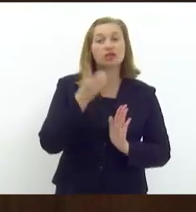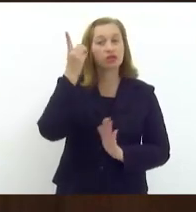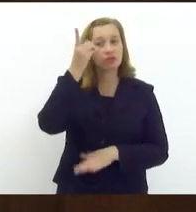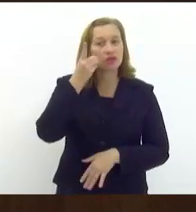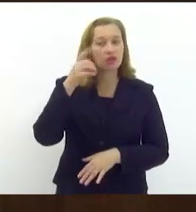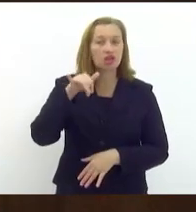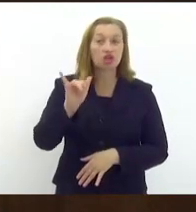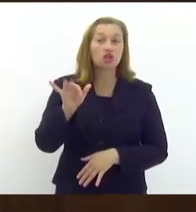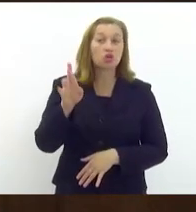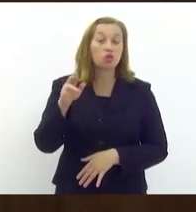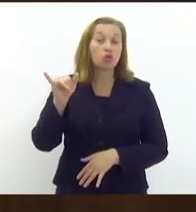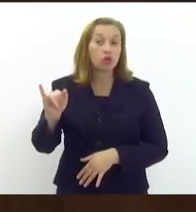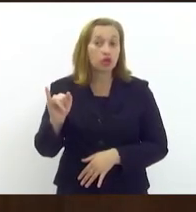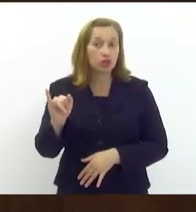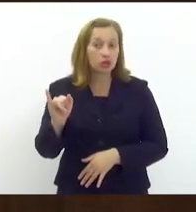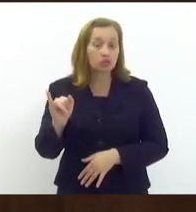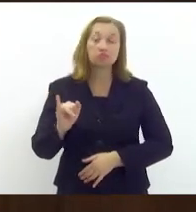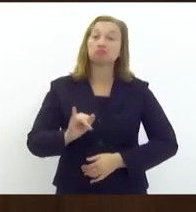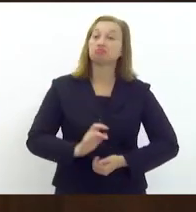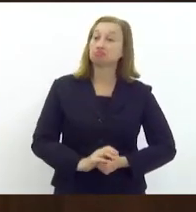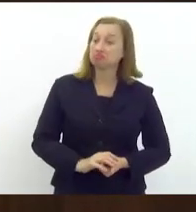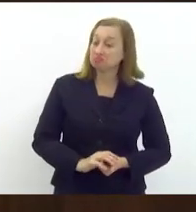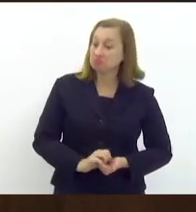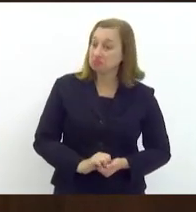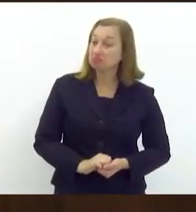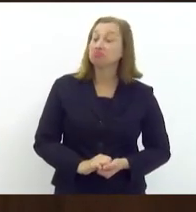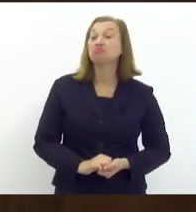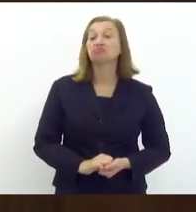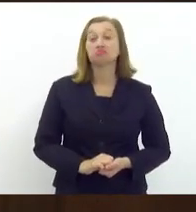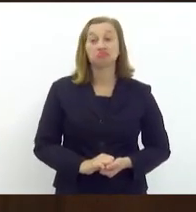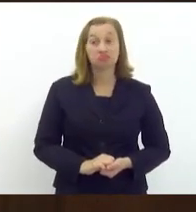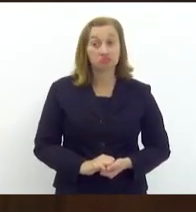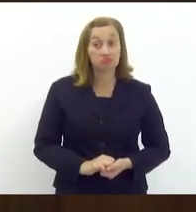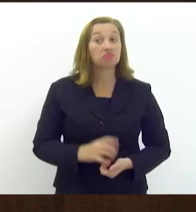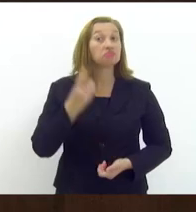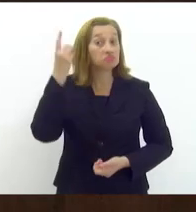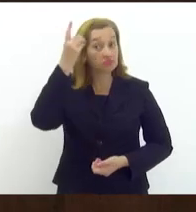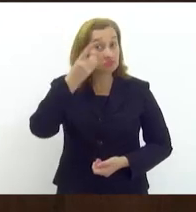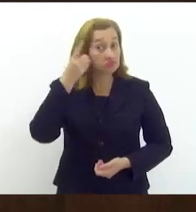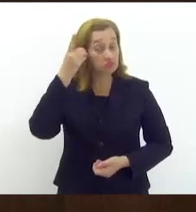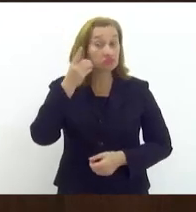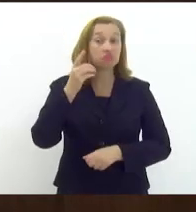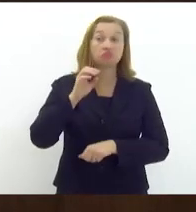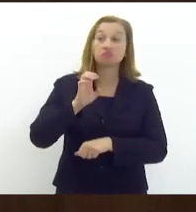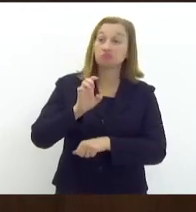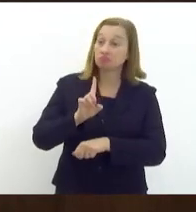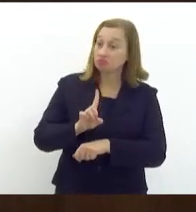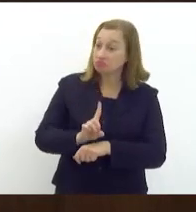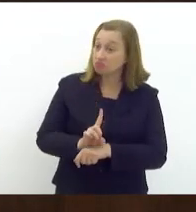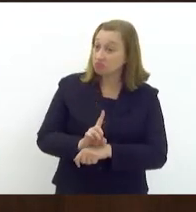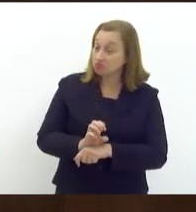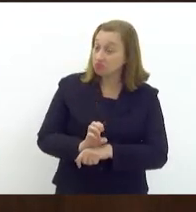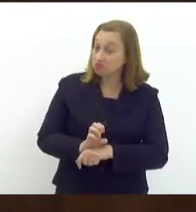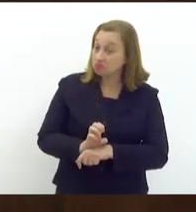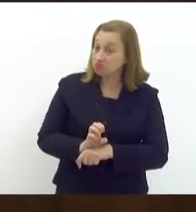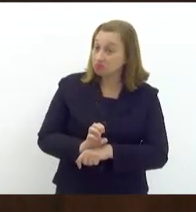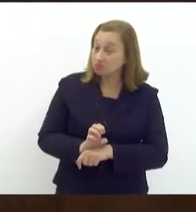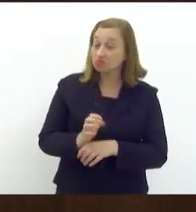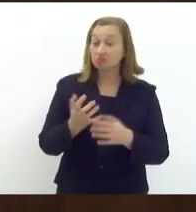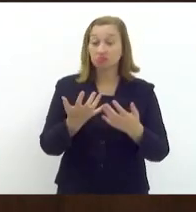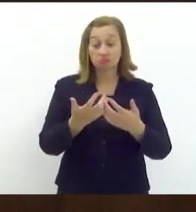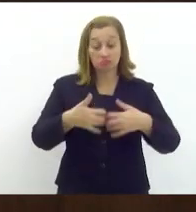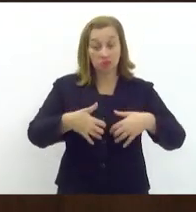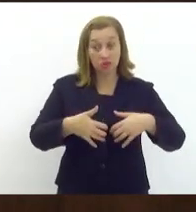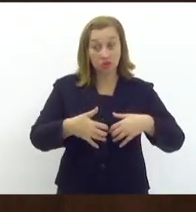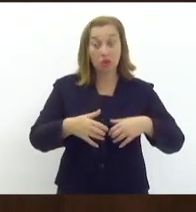Yuri um autêntico deputado estadual Metropolitano